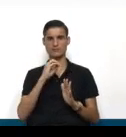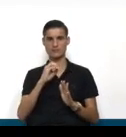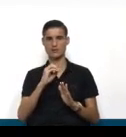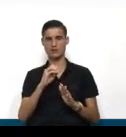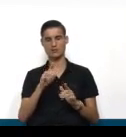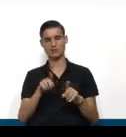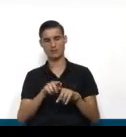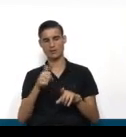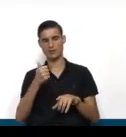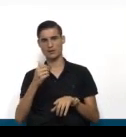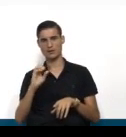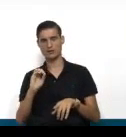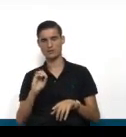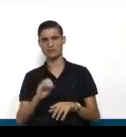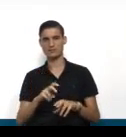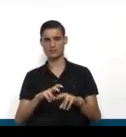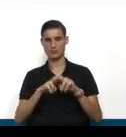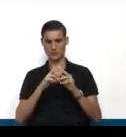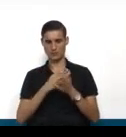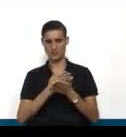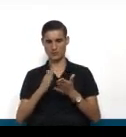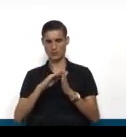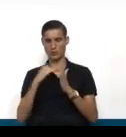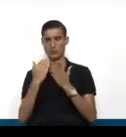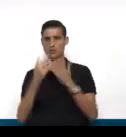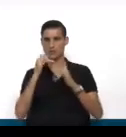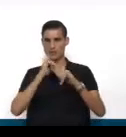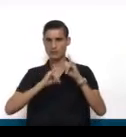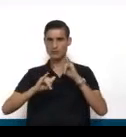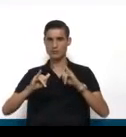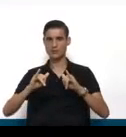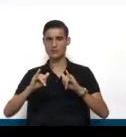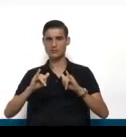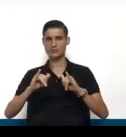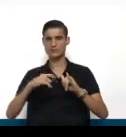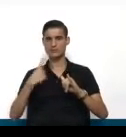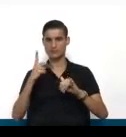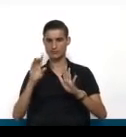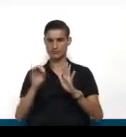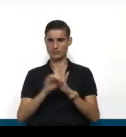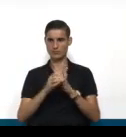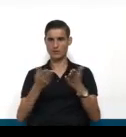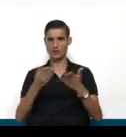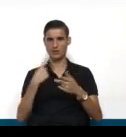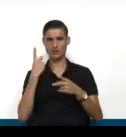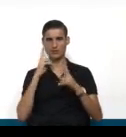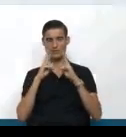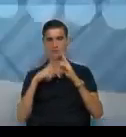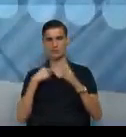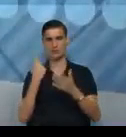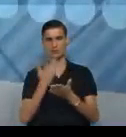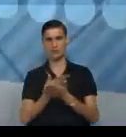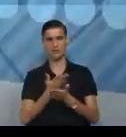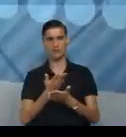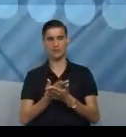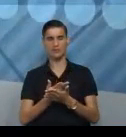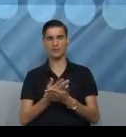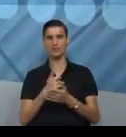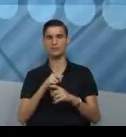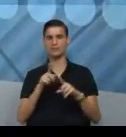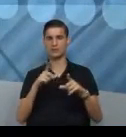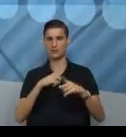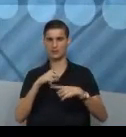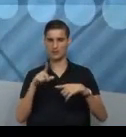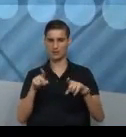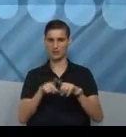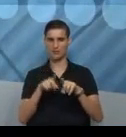0 e 10. Então, a partir de todas essas informações que eu trouxe para você aqui no decorrer da nossa aula, a gente